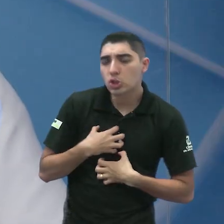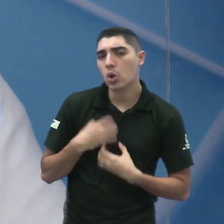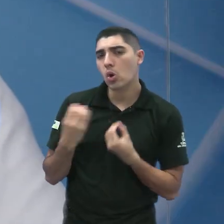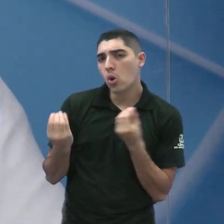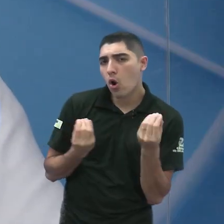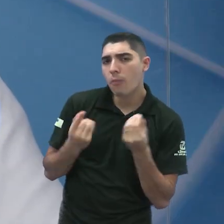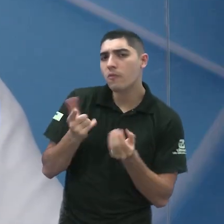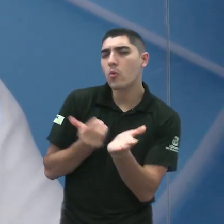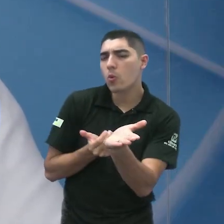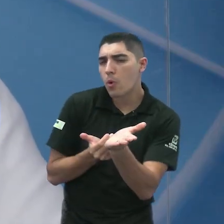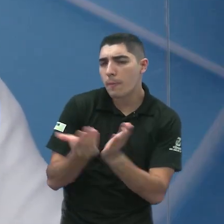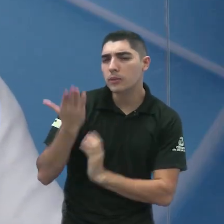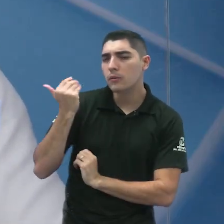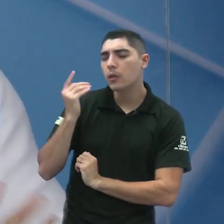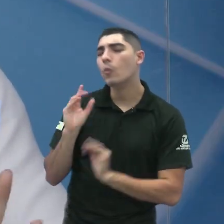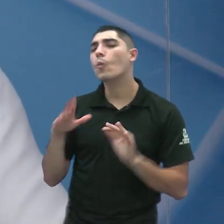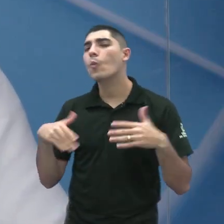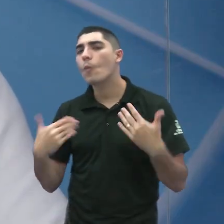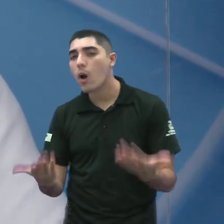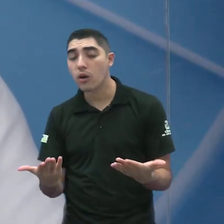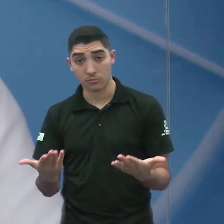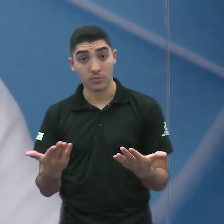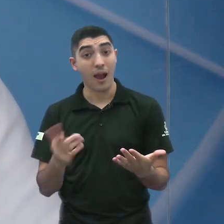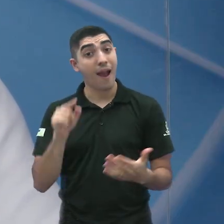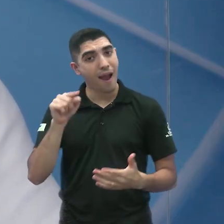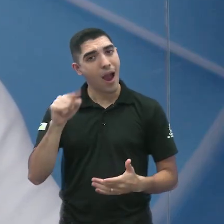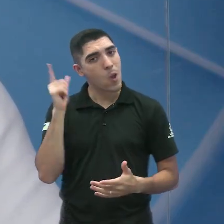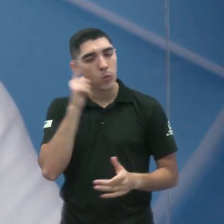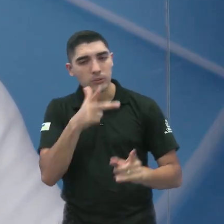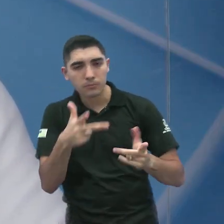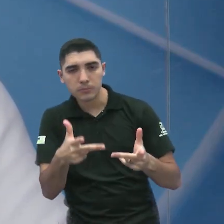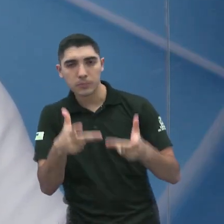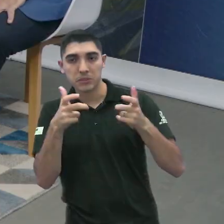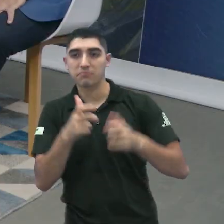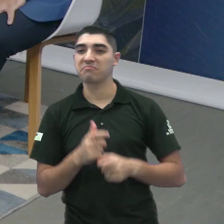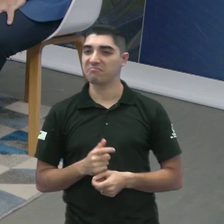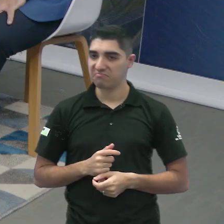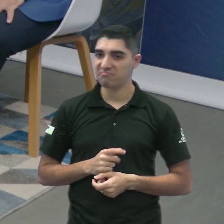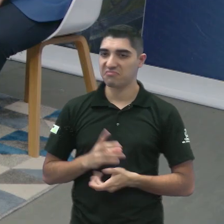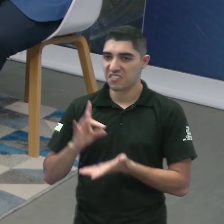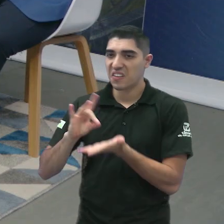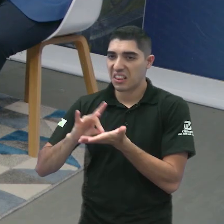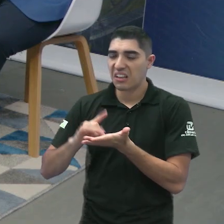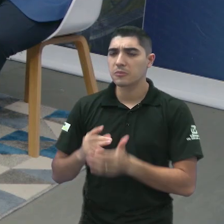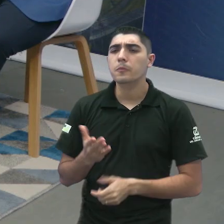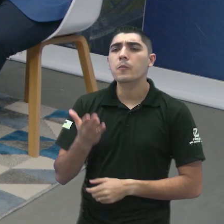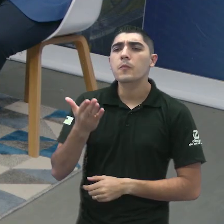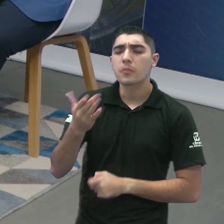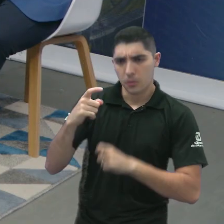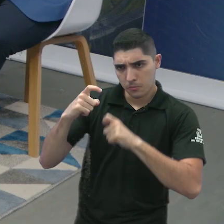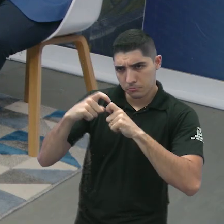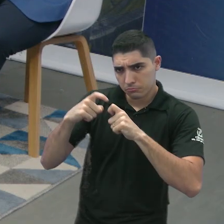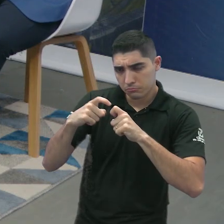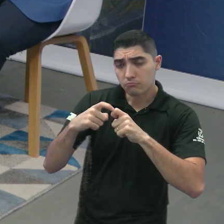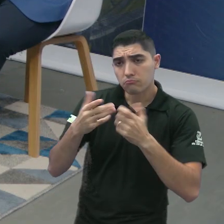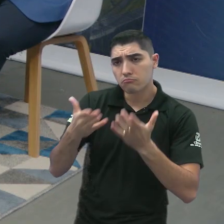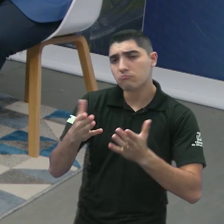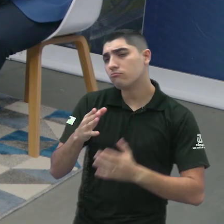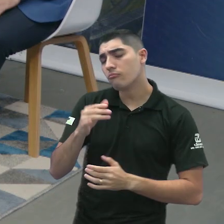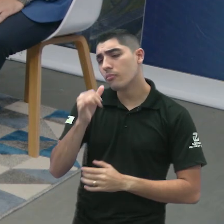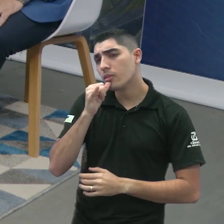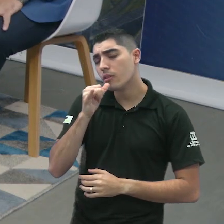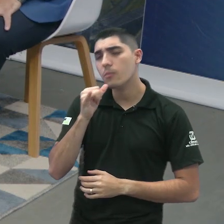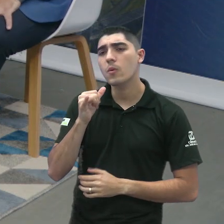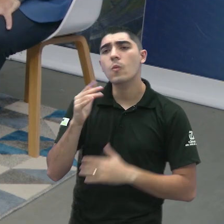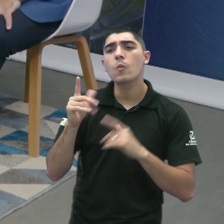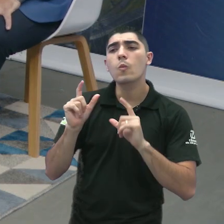Desde quando? Né? Isso é o que diferencia. Né? Com certeza. Doutor Eduardo, quais são os riscos mais comuns, né,